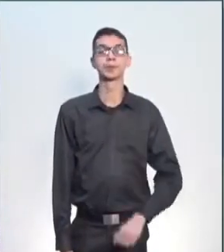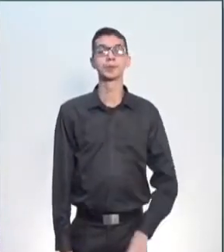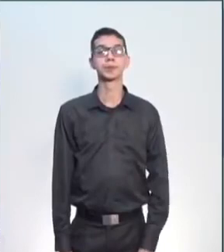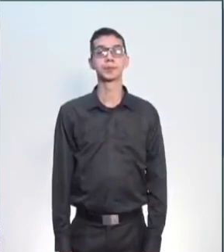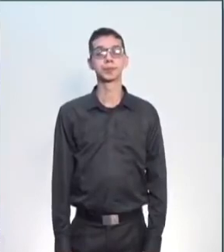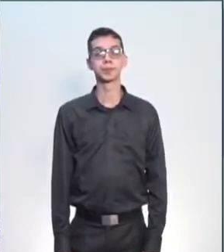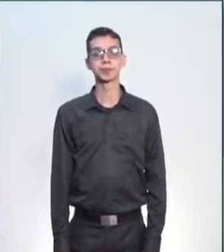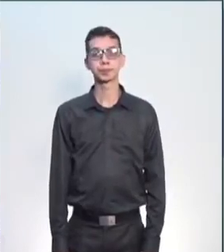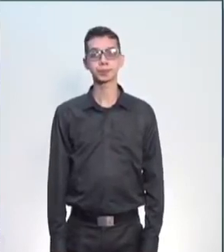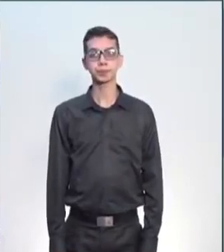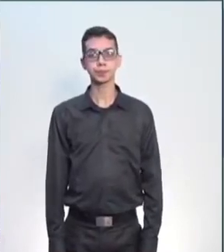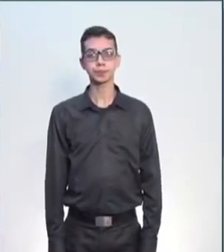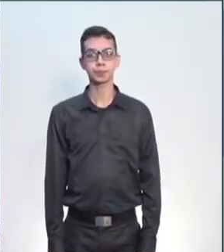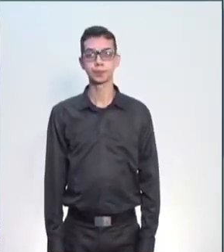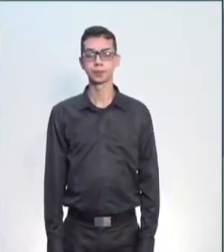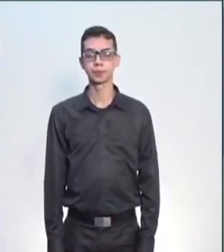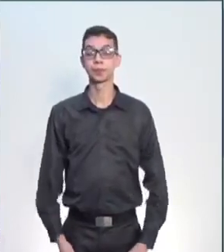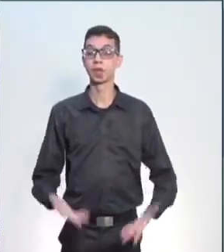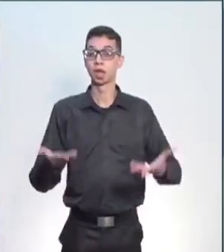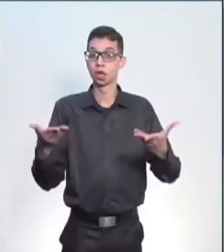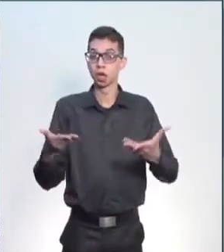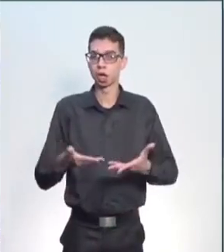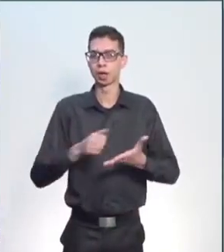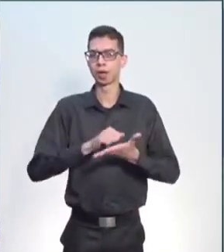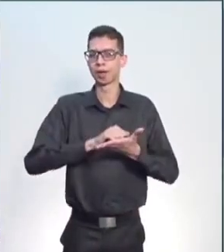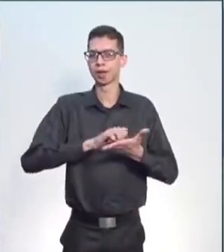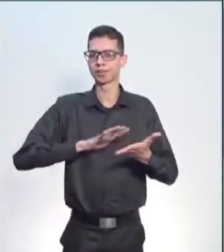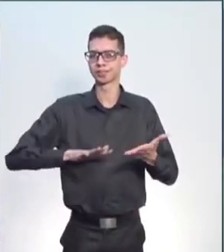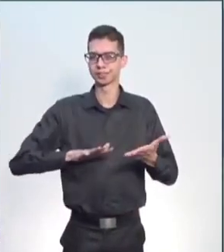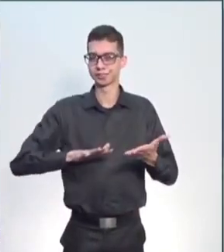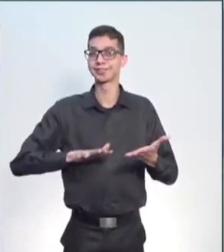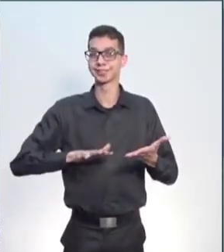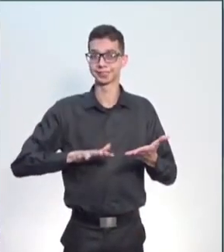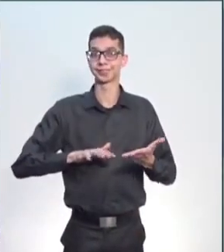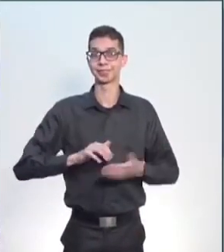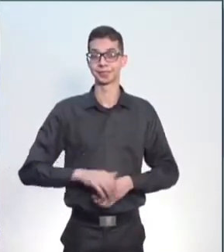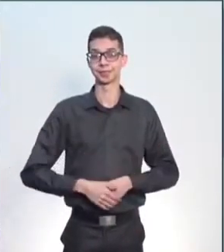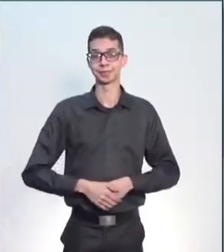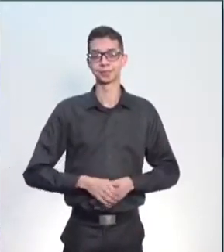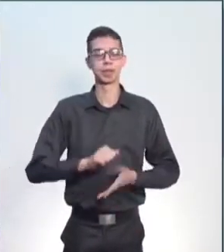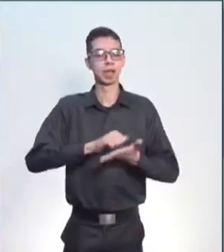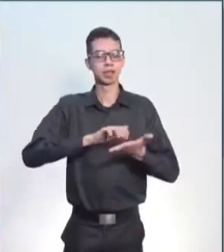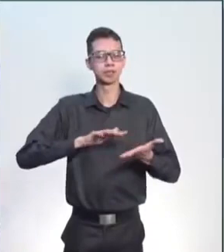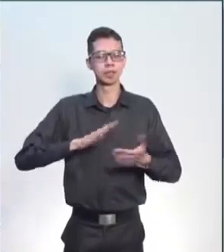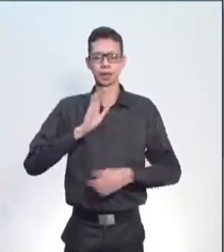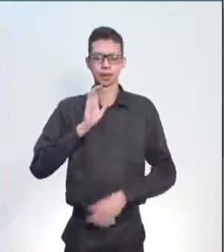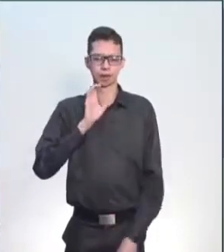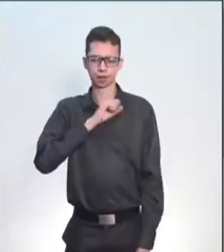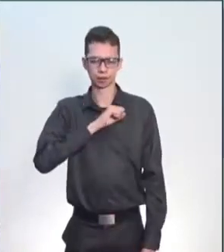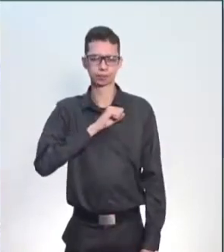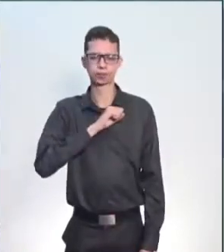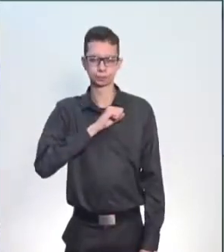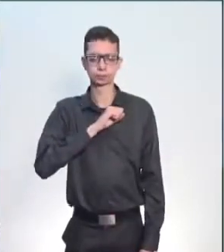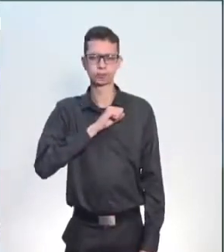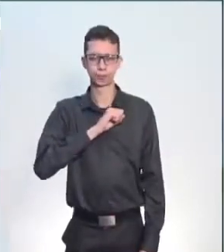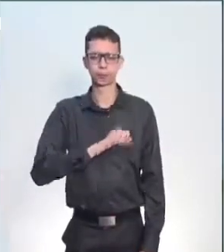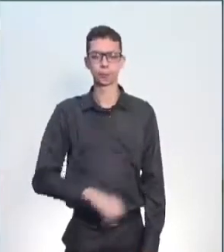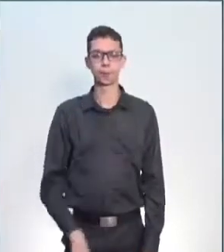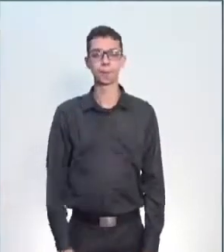Vamos fazer uma atividade? É sempre bom fazer uma atividade, né? Bem rapidinho, né? Vamos